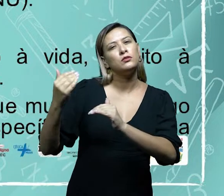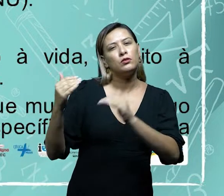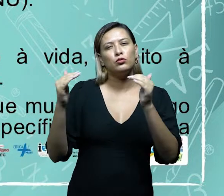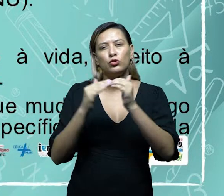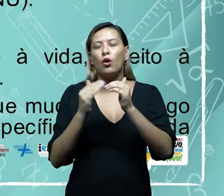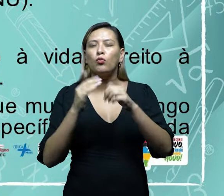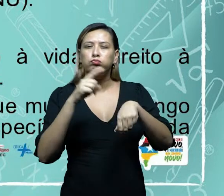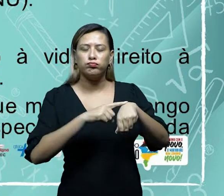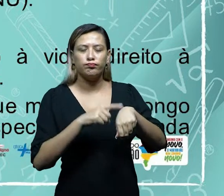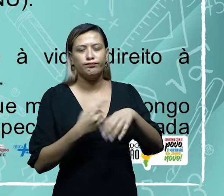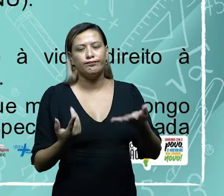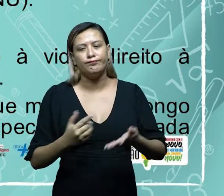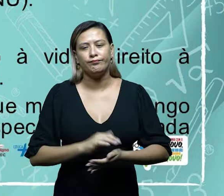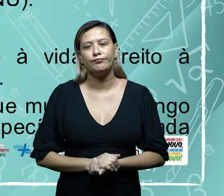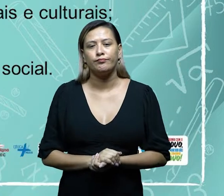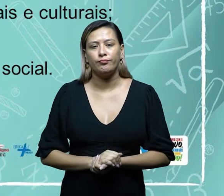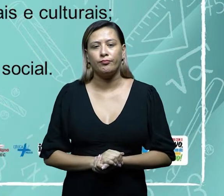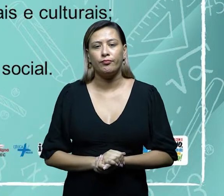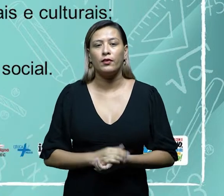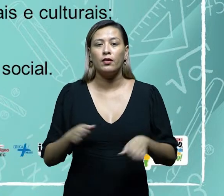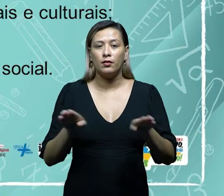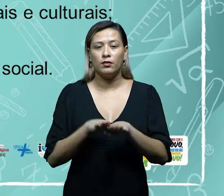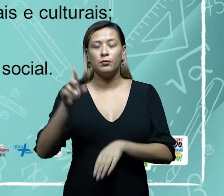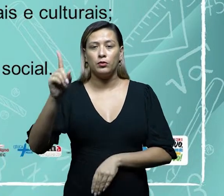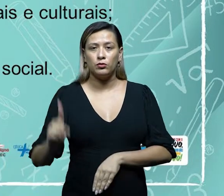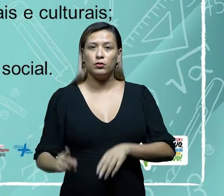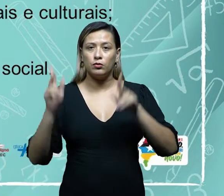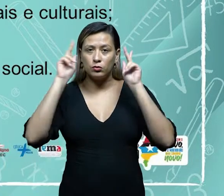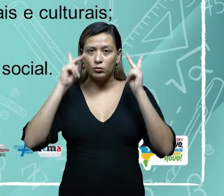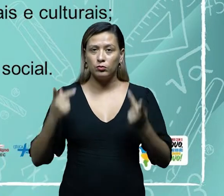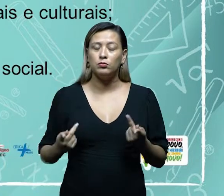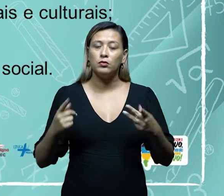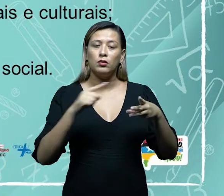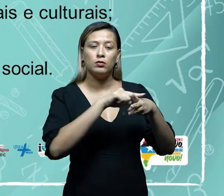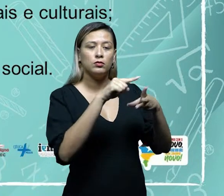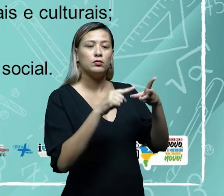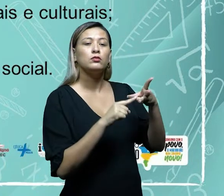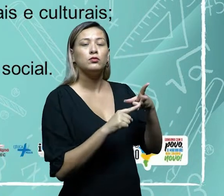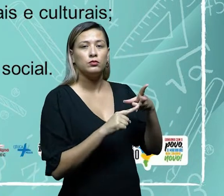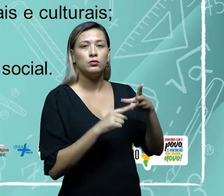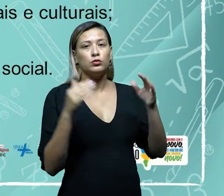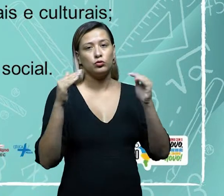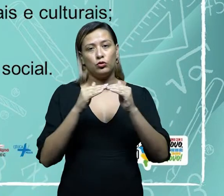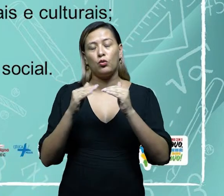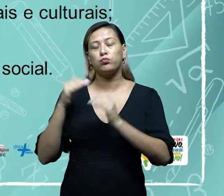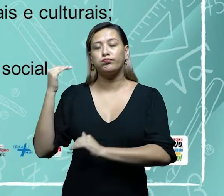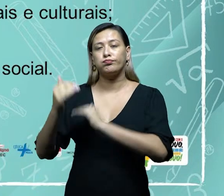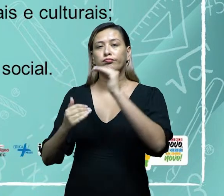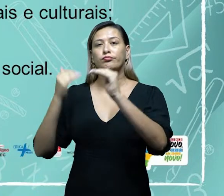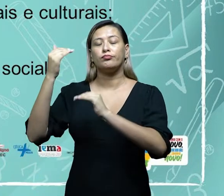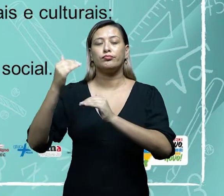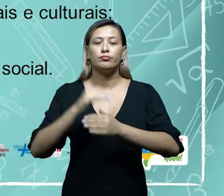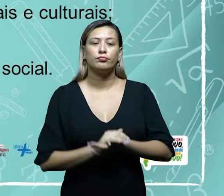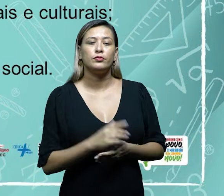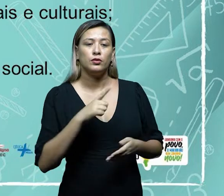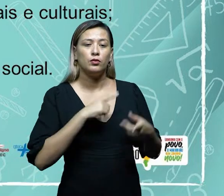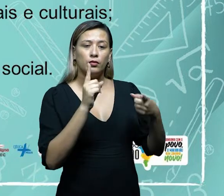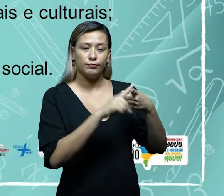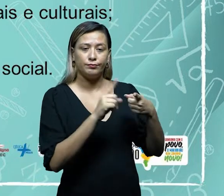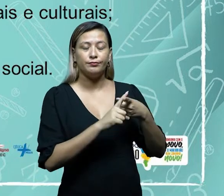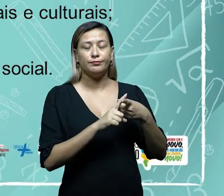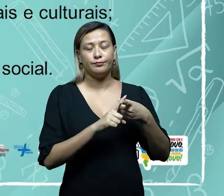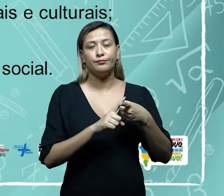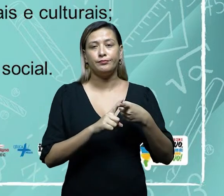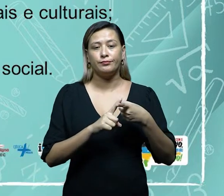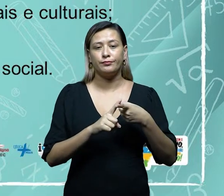que os direitos humanos, eles são divididos de acordo com a sua evolução. Então, temos os direitos de primeira dimensão,